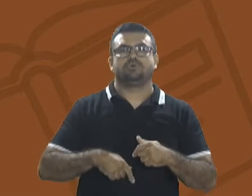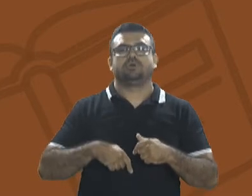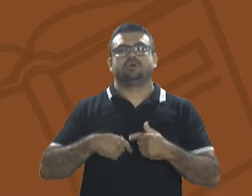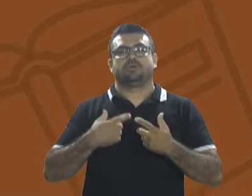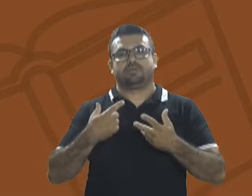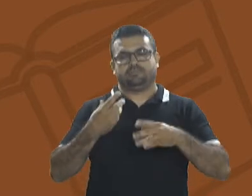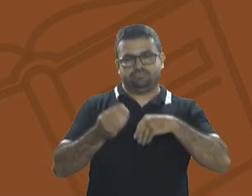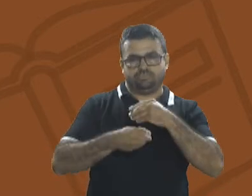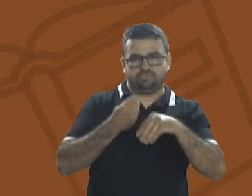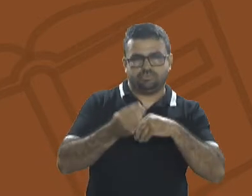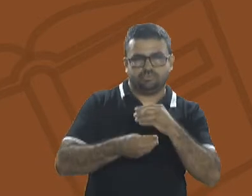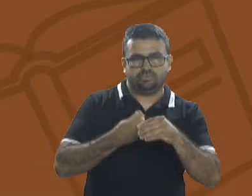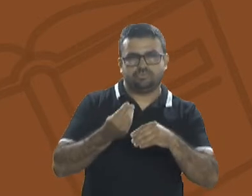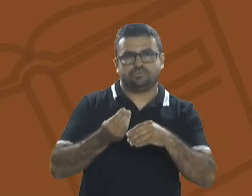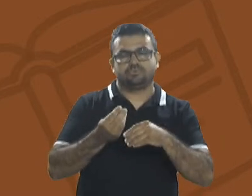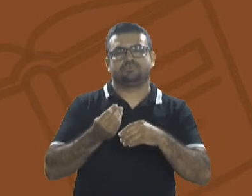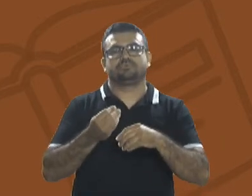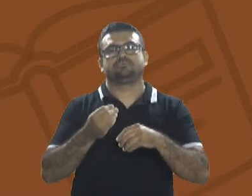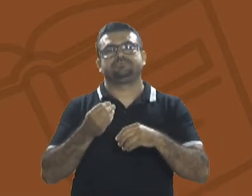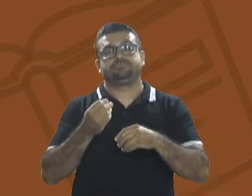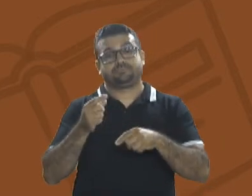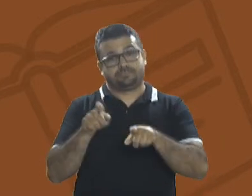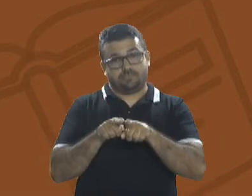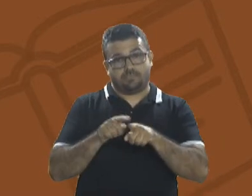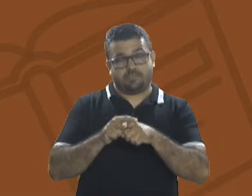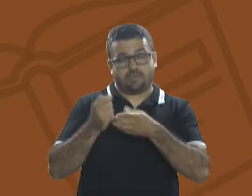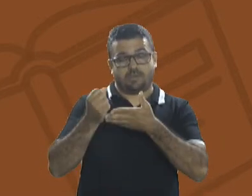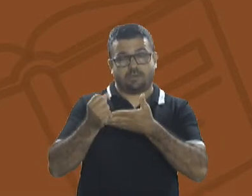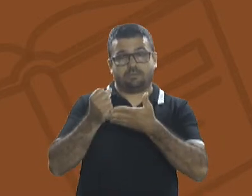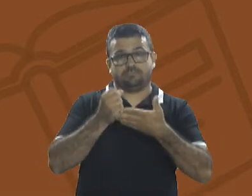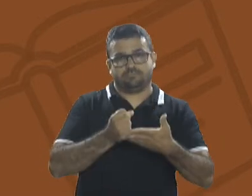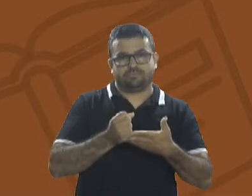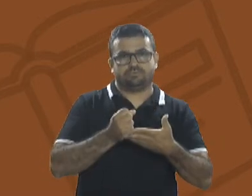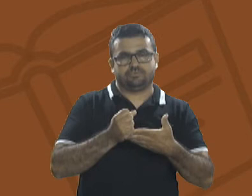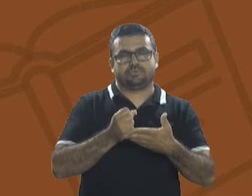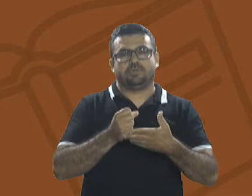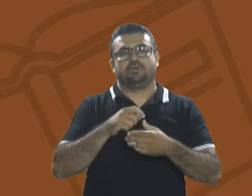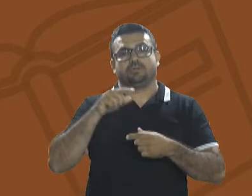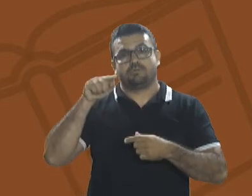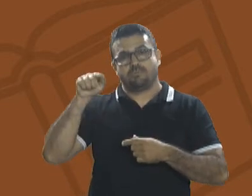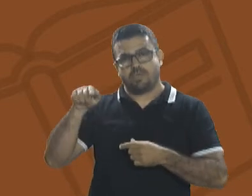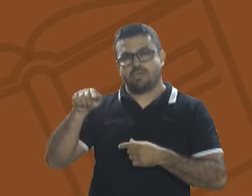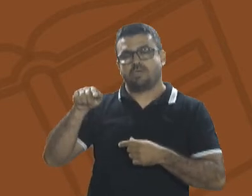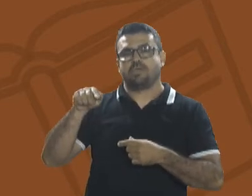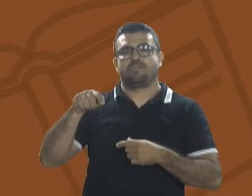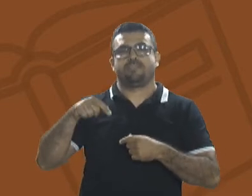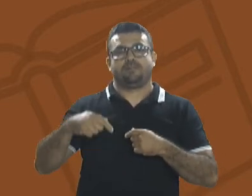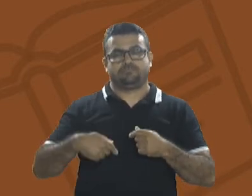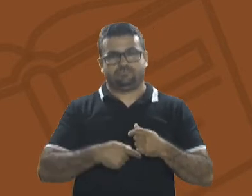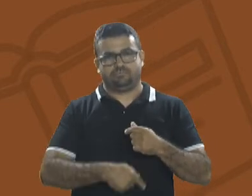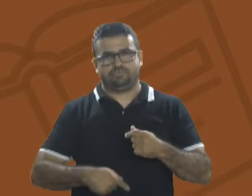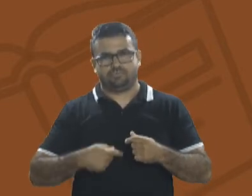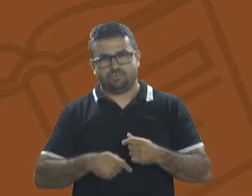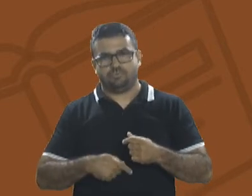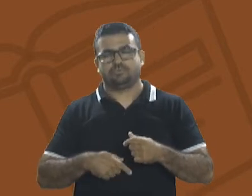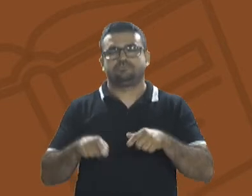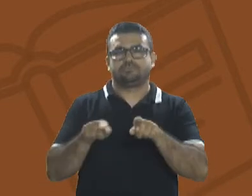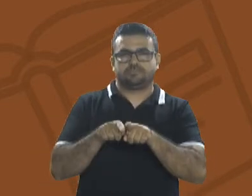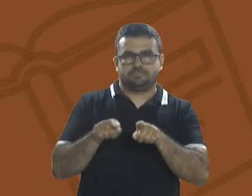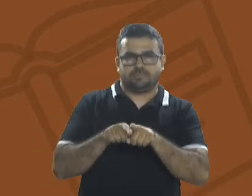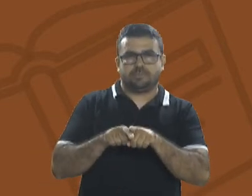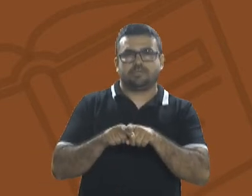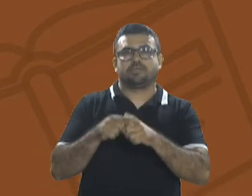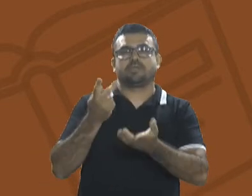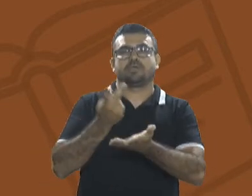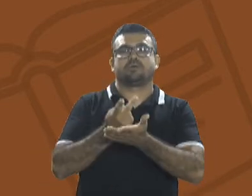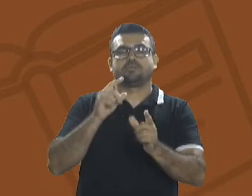estar ali também ajudando no processo de digestão. É no estômago delgado também que ocorre aquela troca. Então a